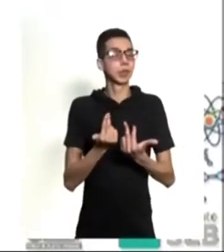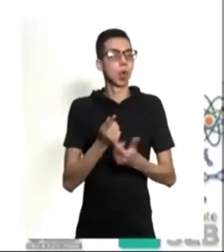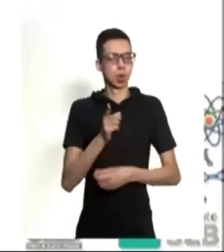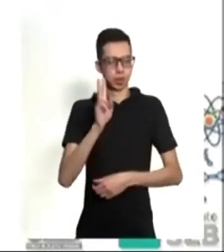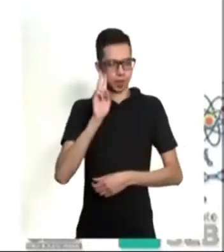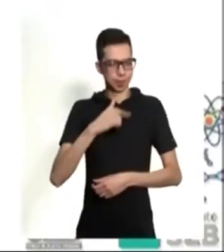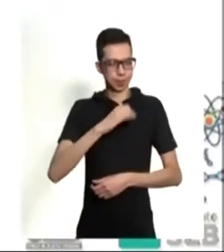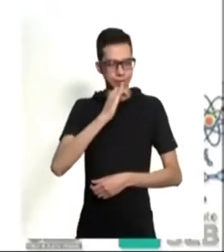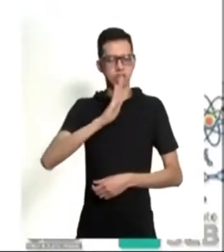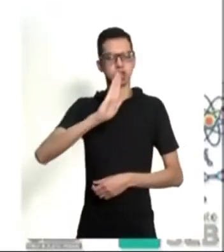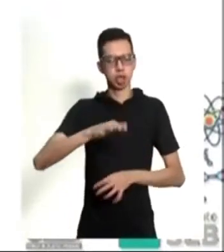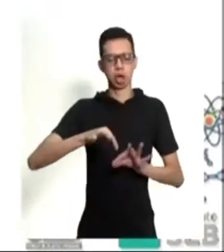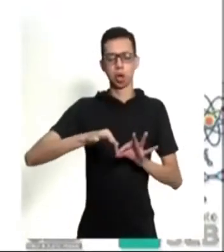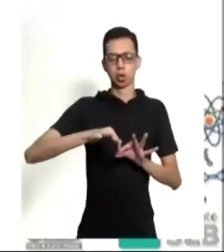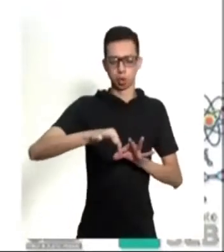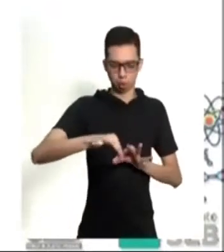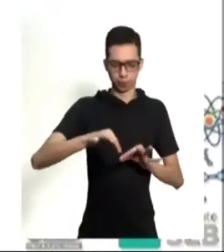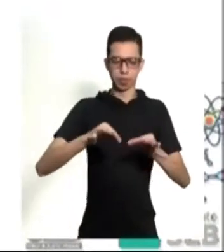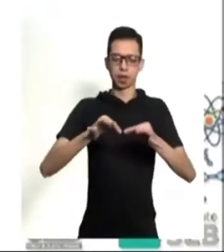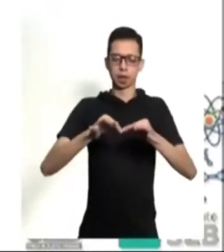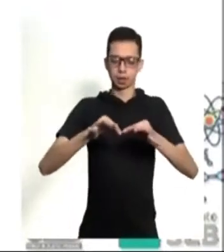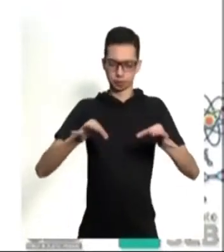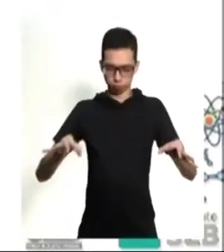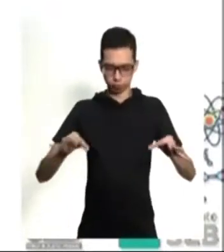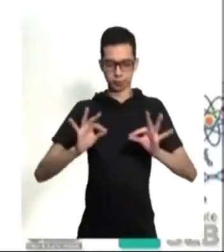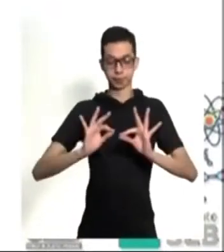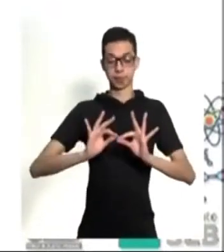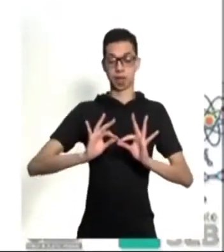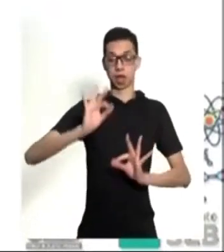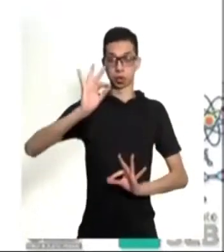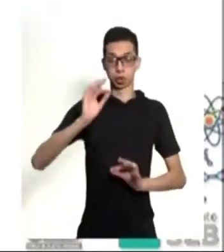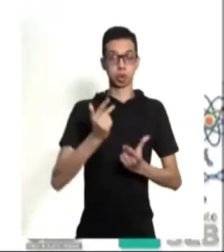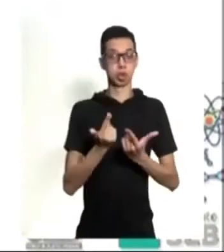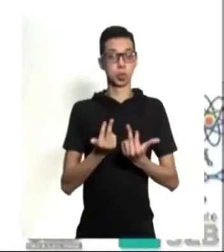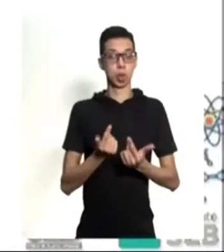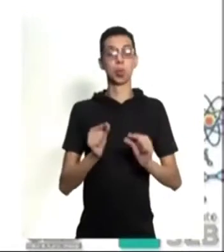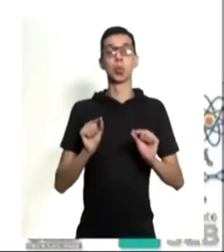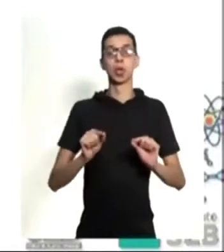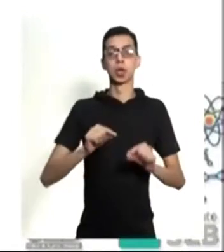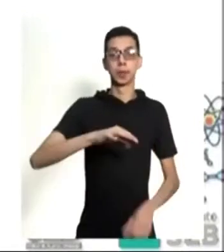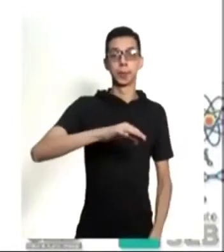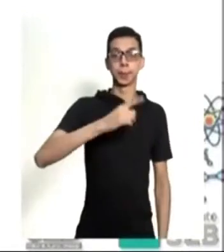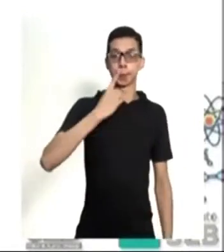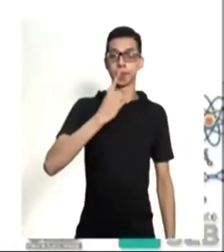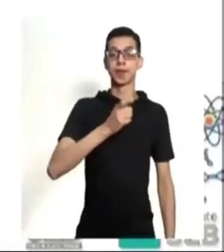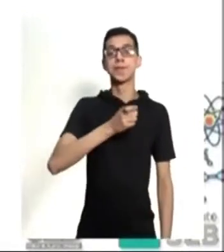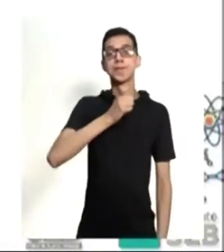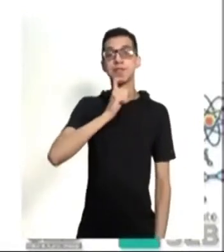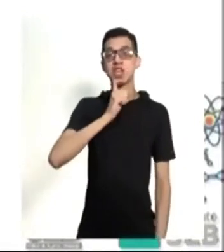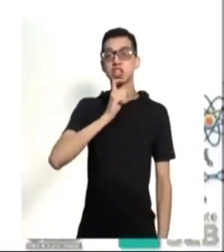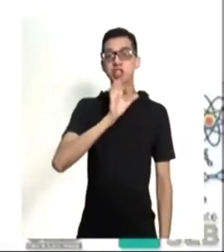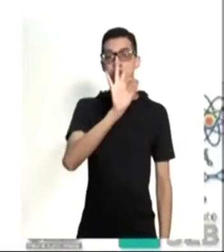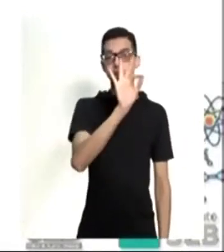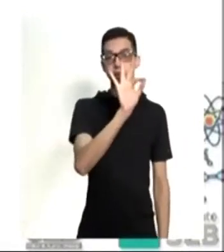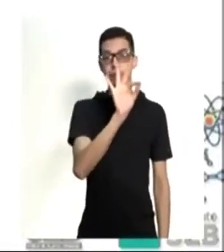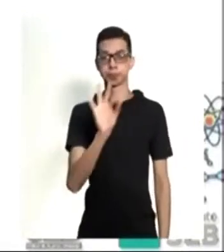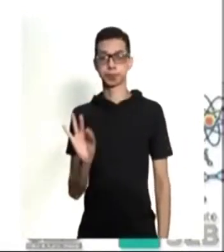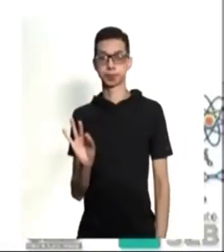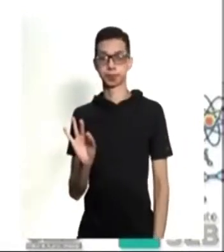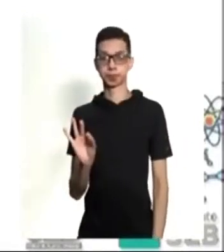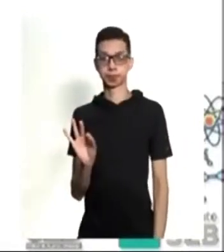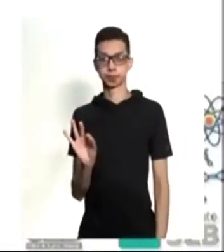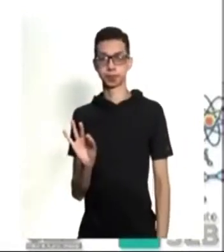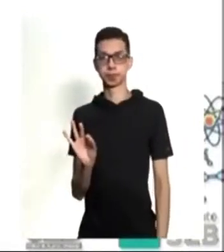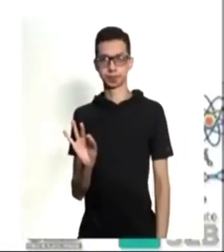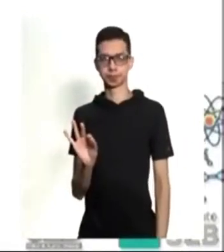e a altura são todas iguais. O que é diagonal do cubo? É esse segmento verde que o Fredão faz aí, ó, que ligam